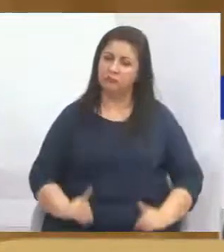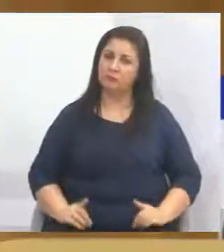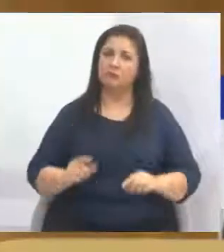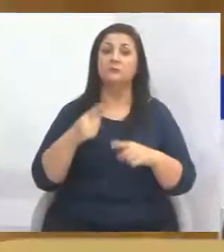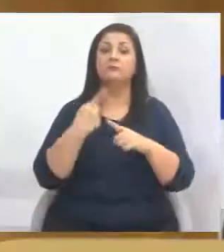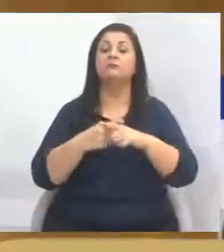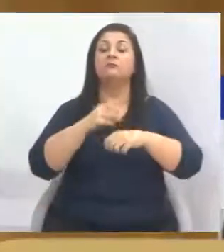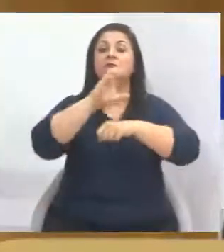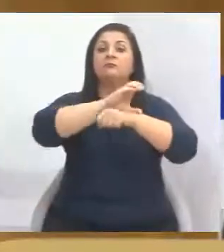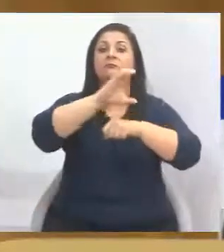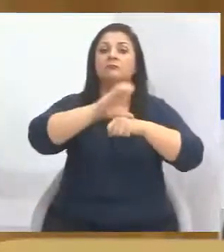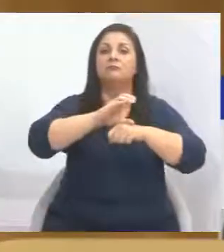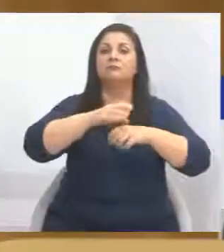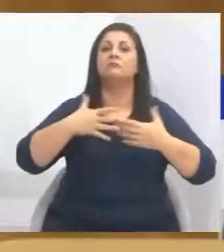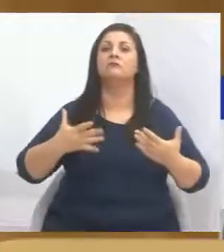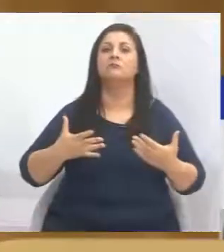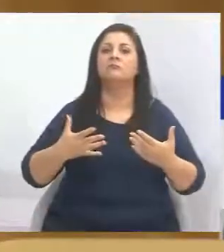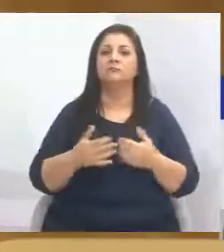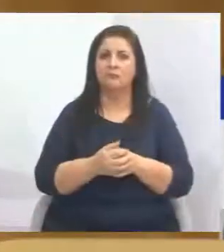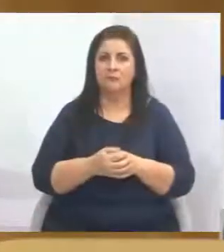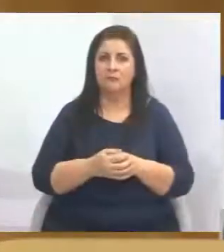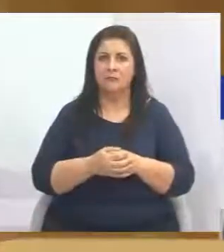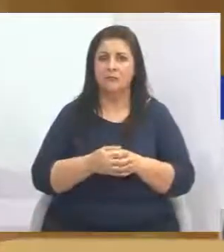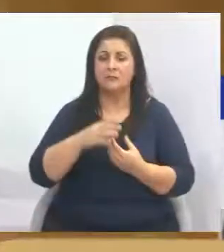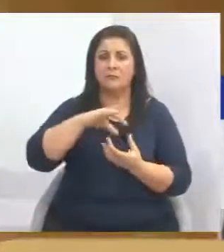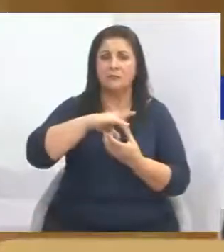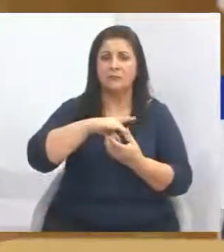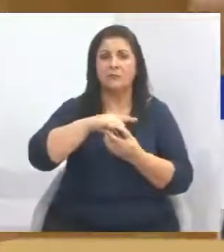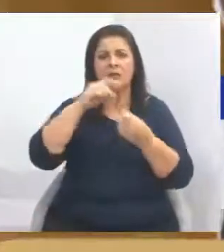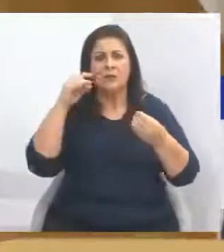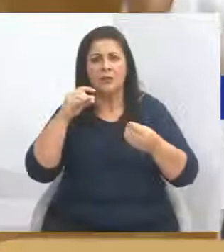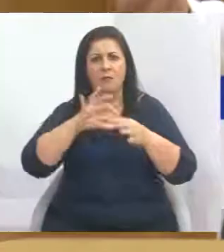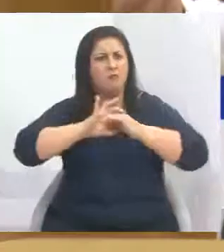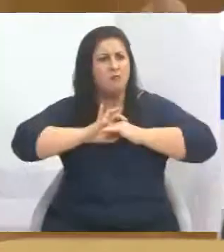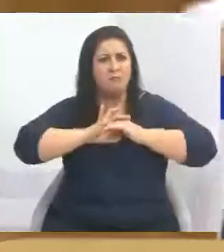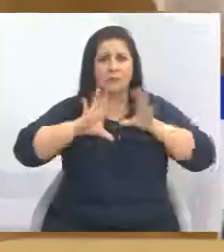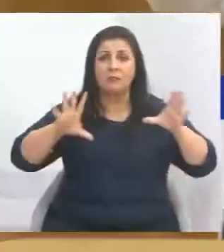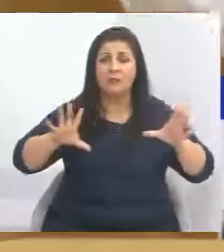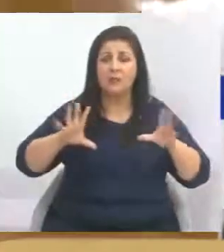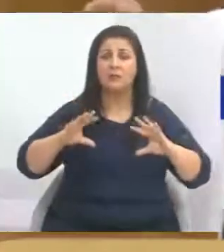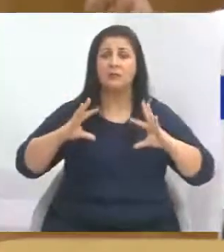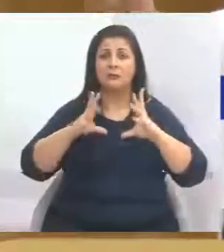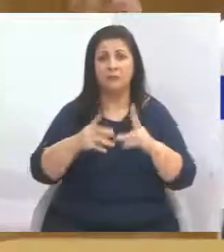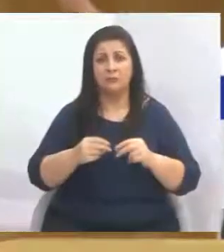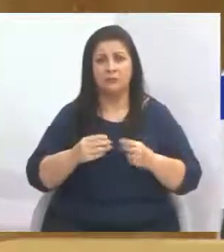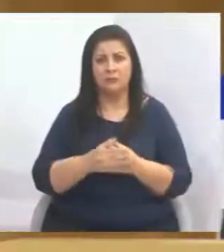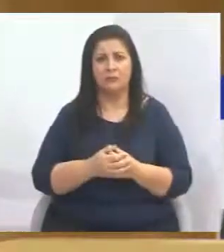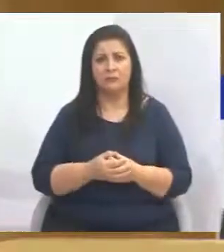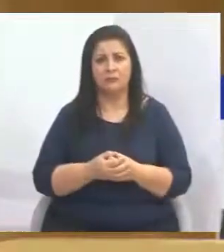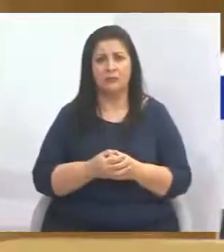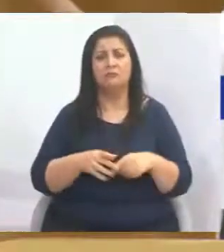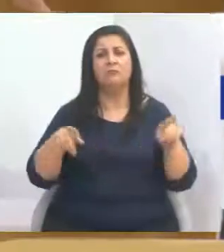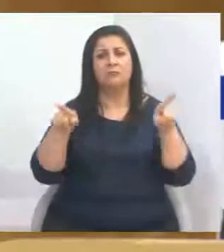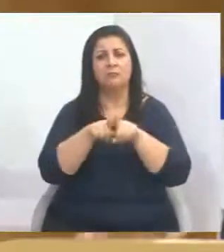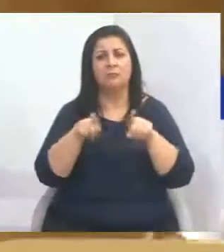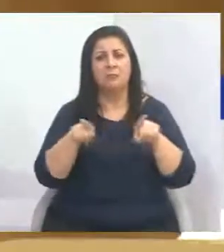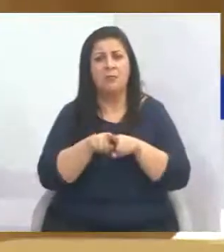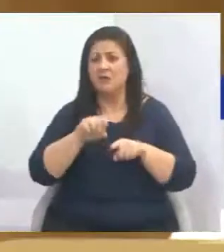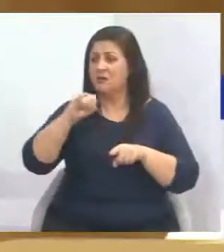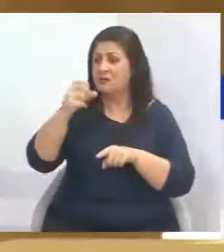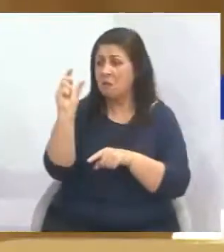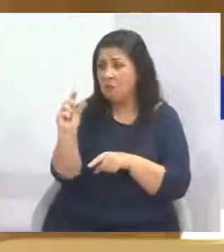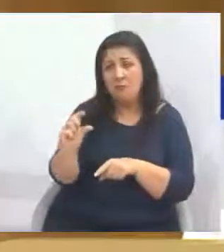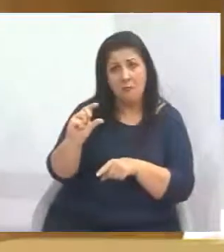nossa Constituição, ela é uma Constituição democrática, uma Constituição que assegura também às